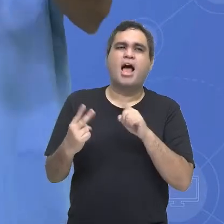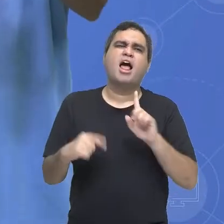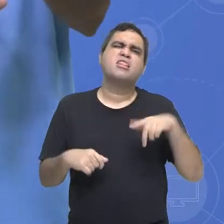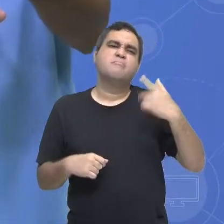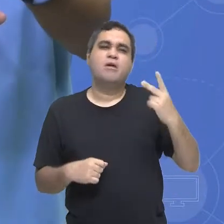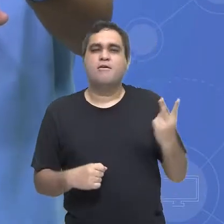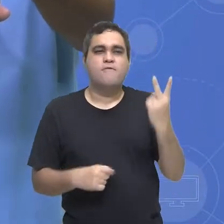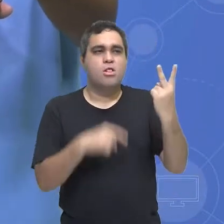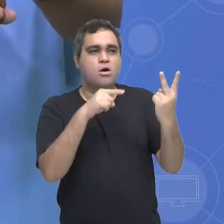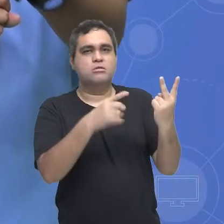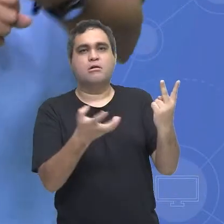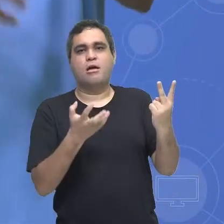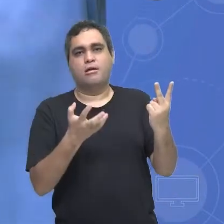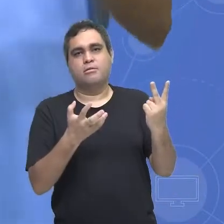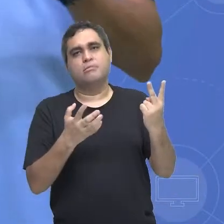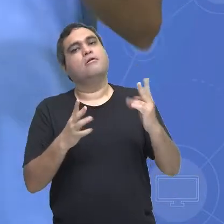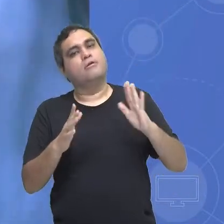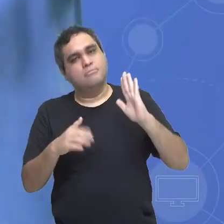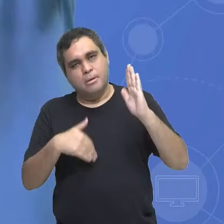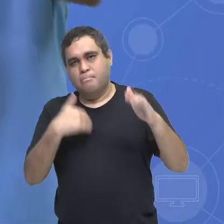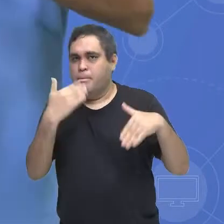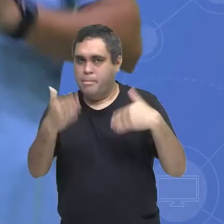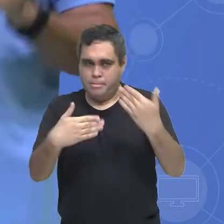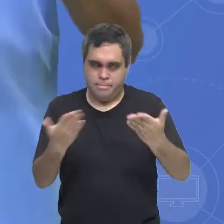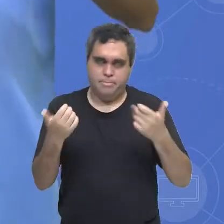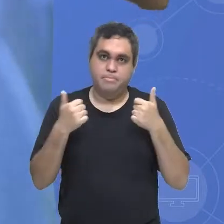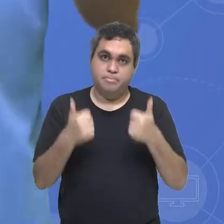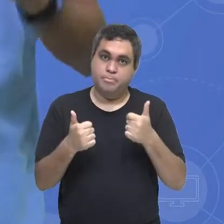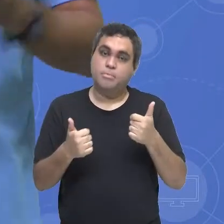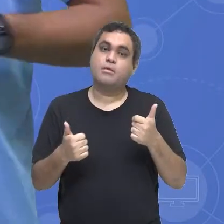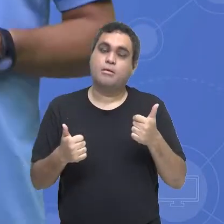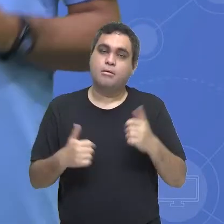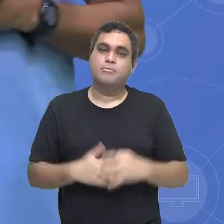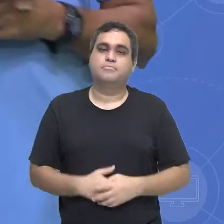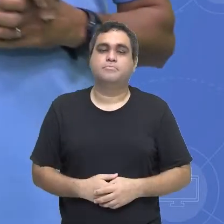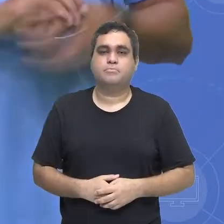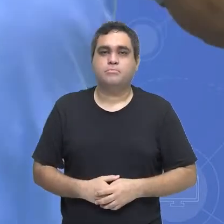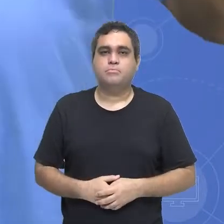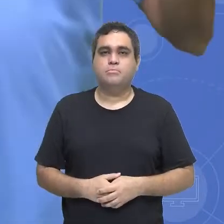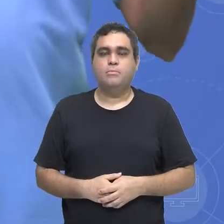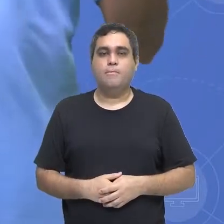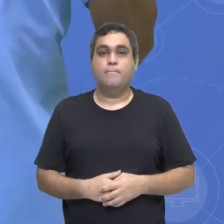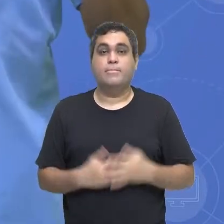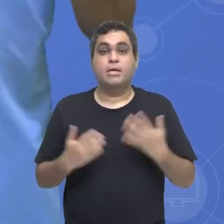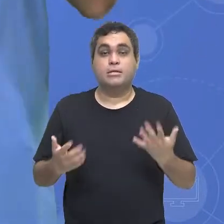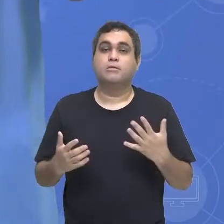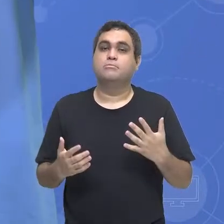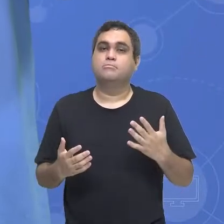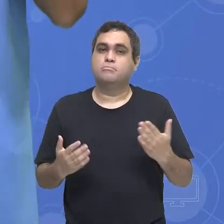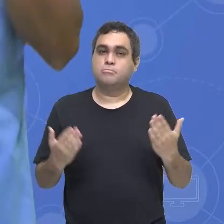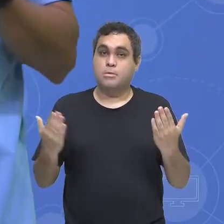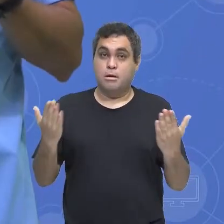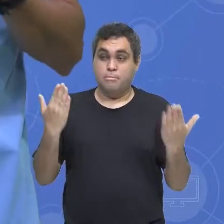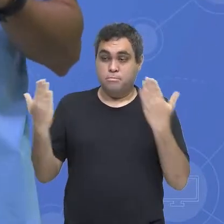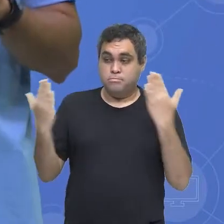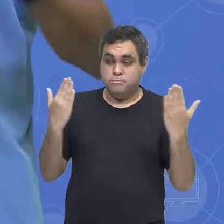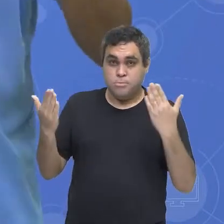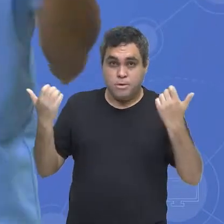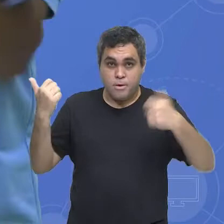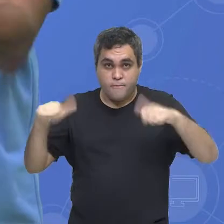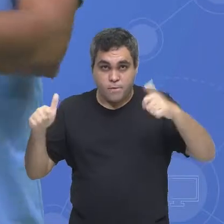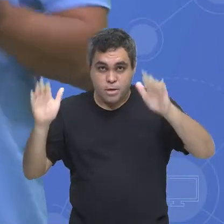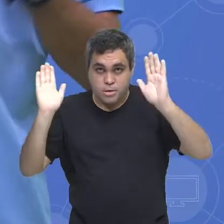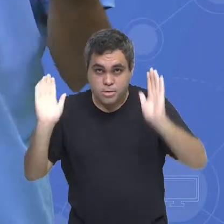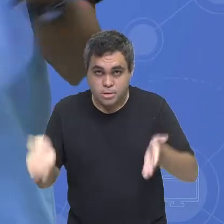de existir, perfeito? Então, esse é o valor que eu vou assumir nesse momento aí. Analisei as possibilidades,